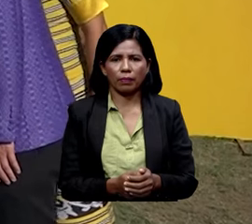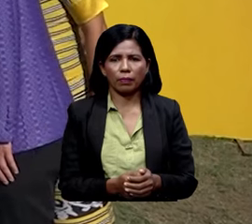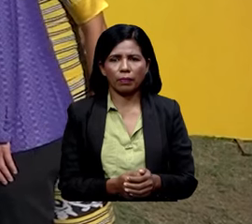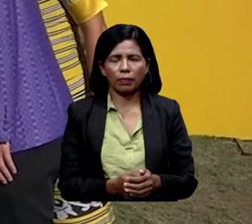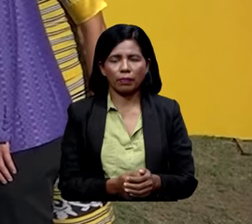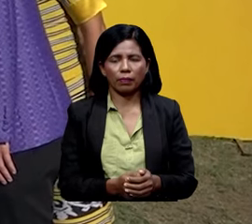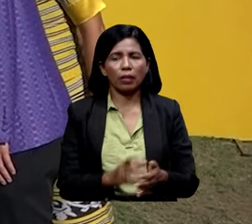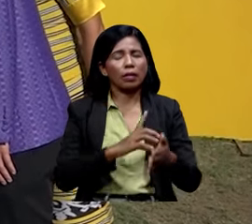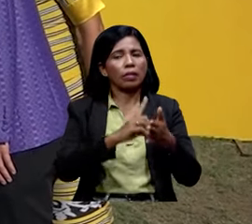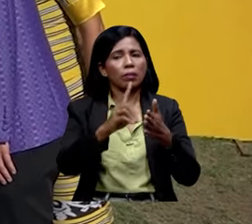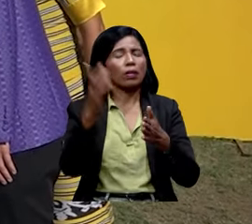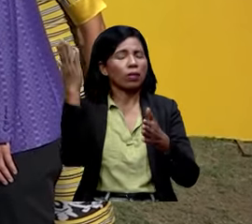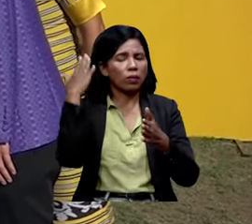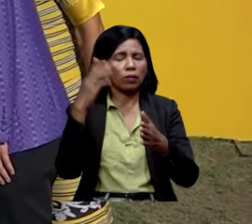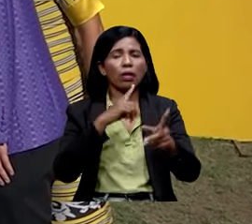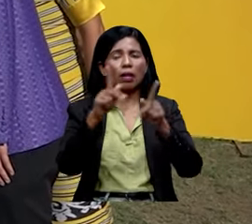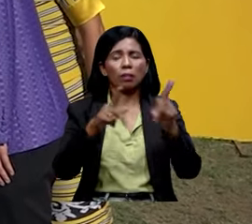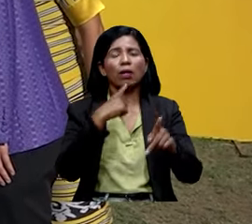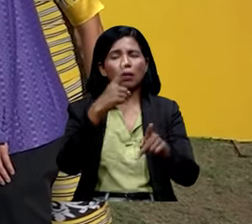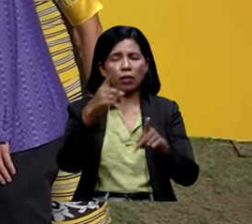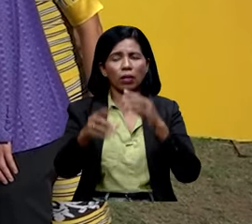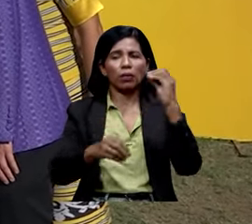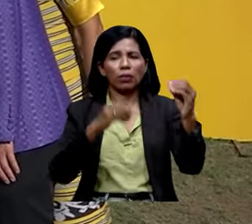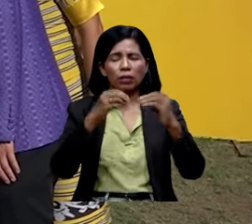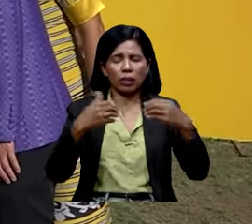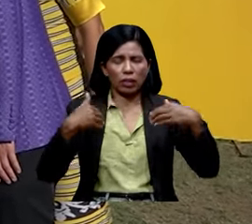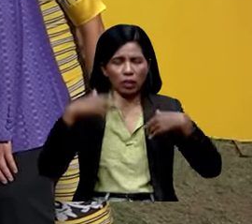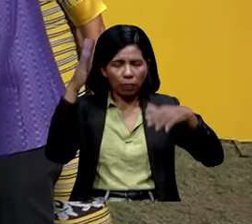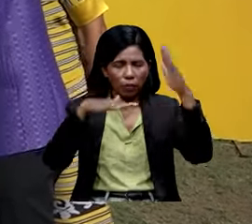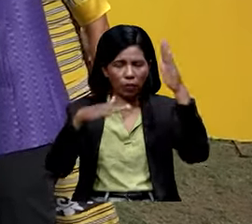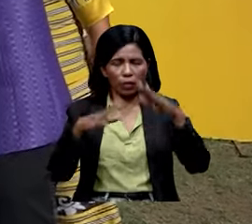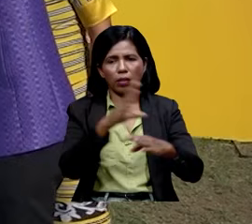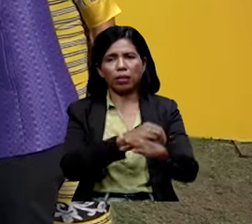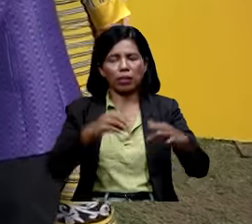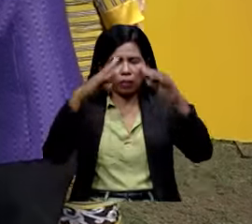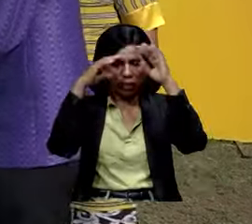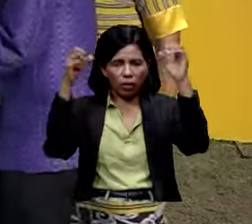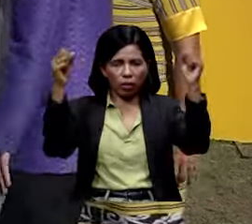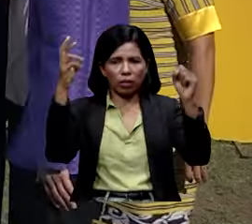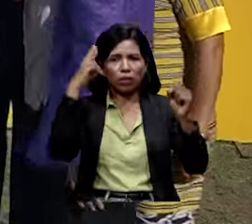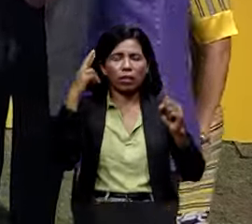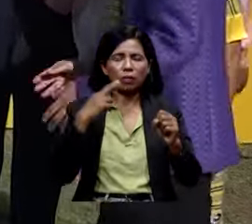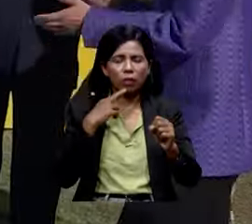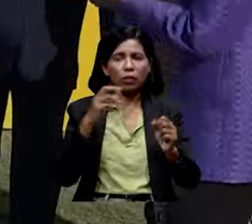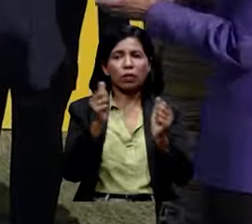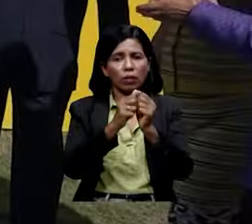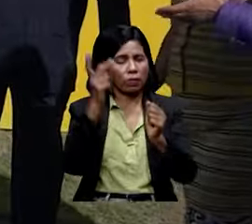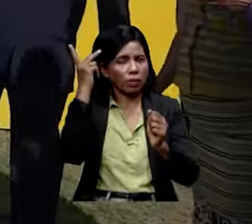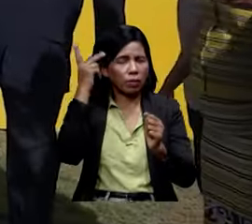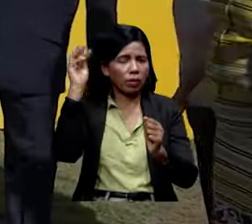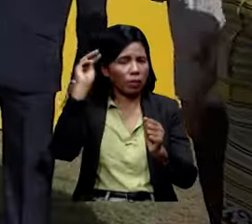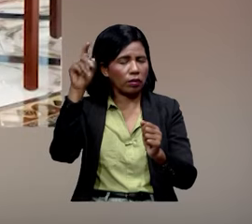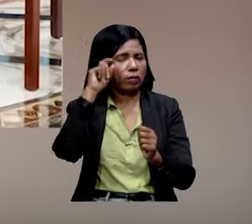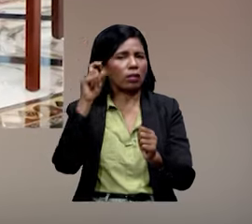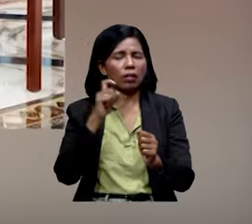E a semana coto que fontes credível balum atetem, catac moço desentendimento entre Presidente da República Zira Mozorta e o Primeiro-Ministro Cairala